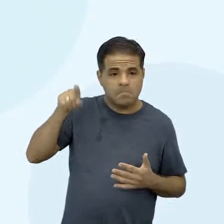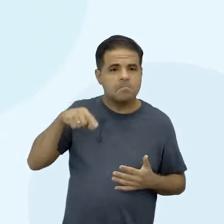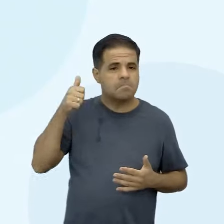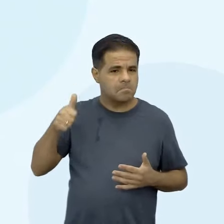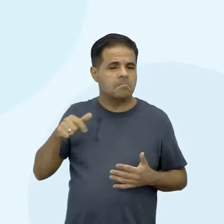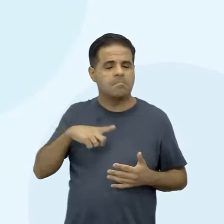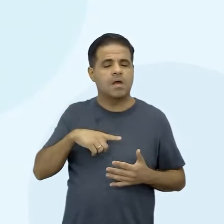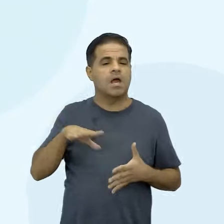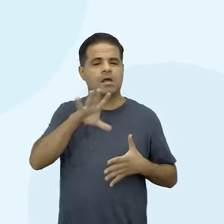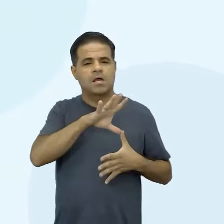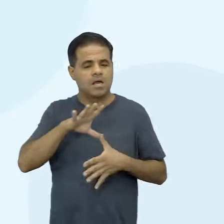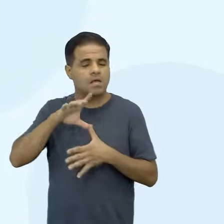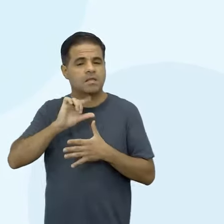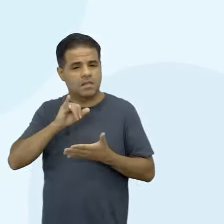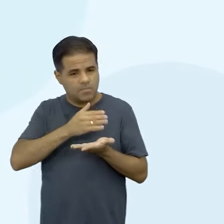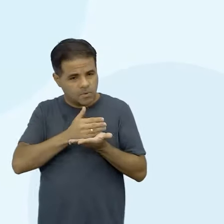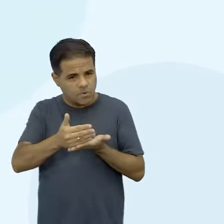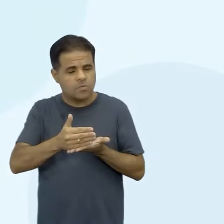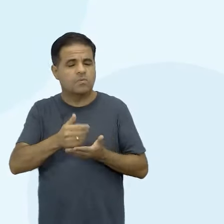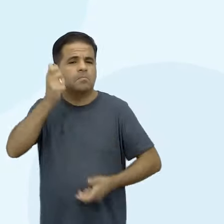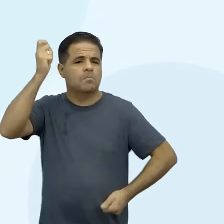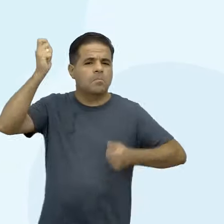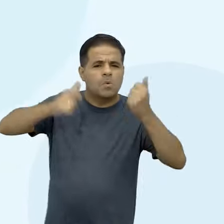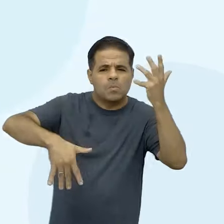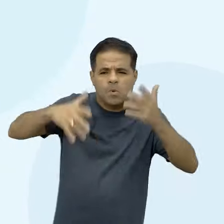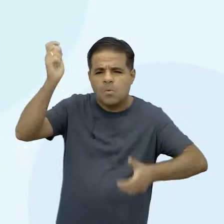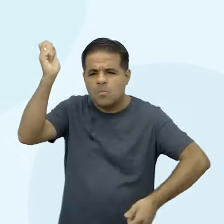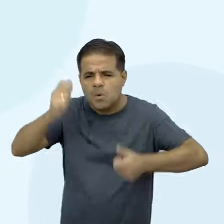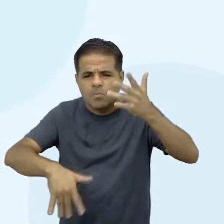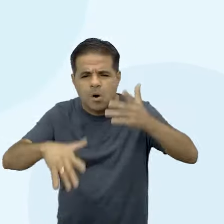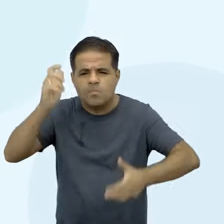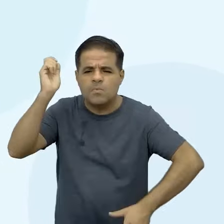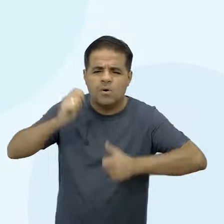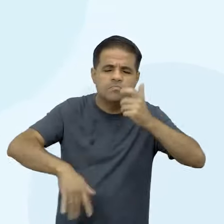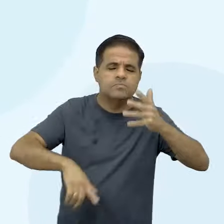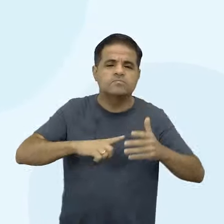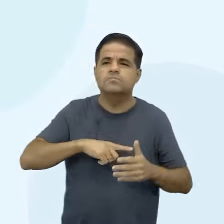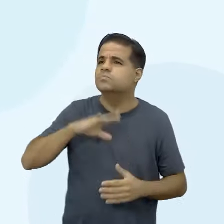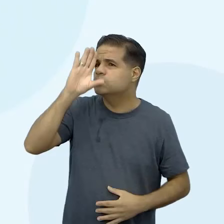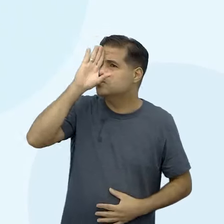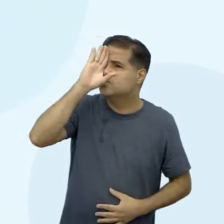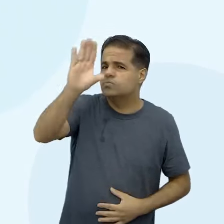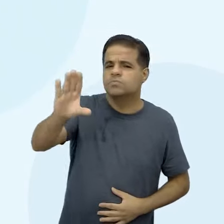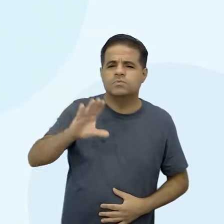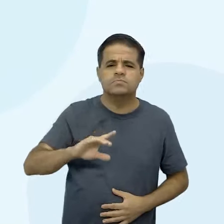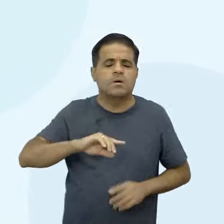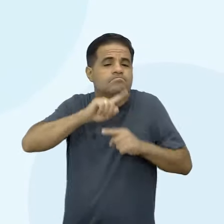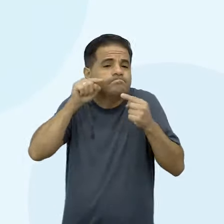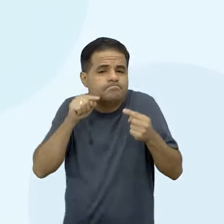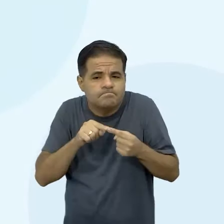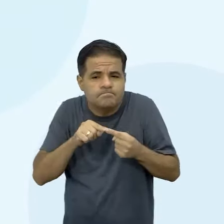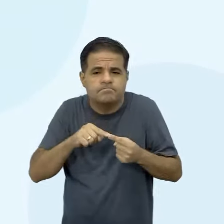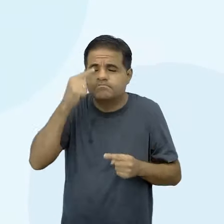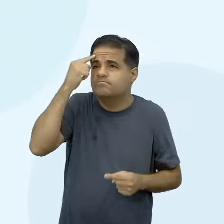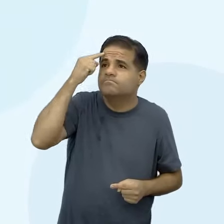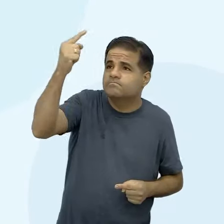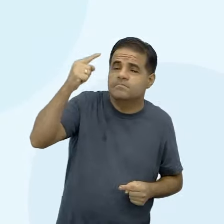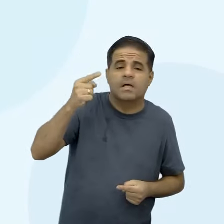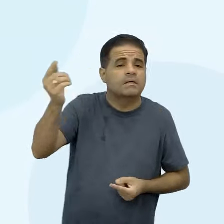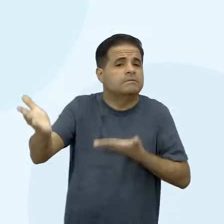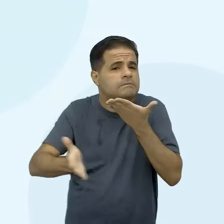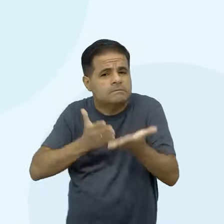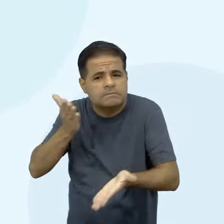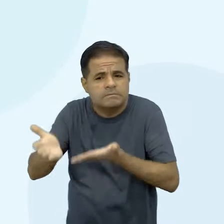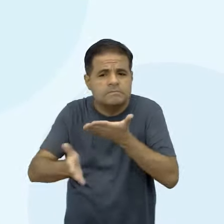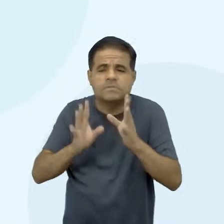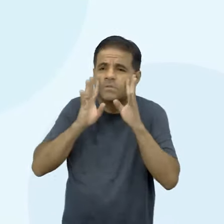né? Vai ter uma introdução explicando aí o principal daquele componente, qual que é a ideia geral a ser